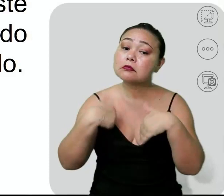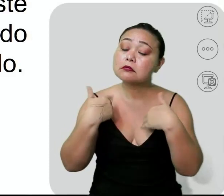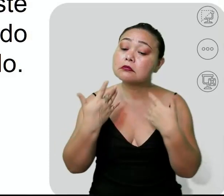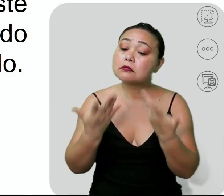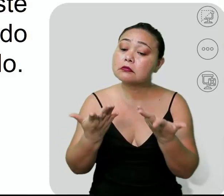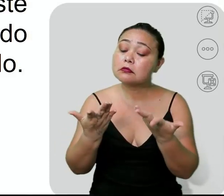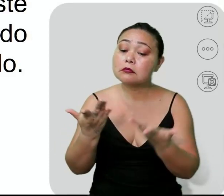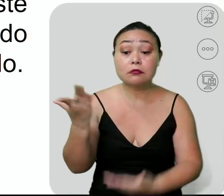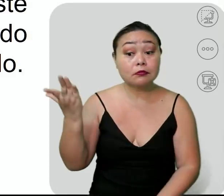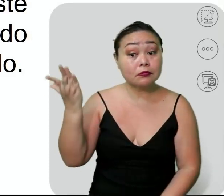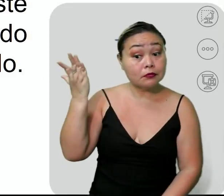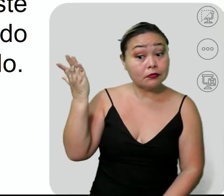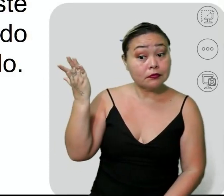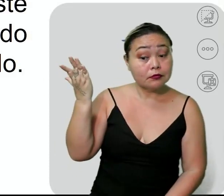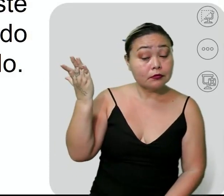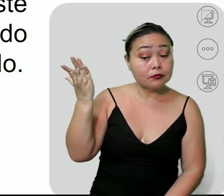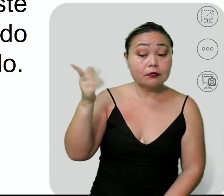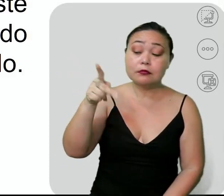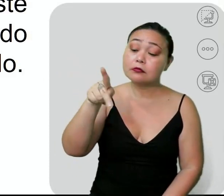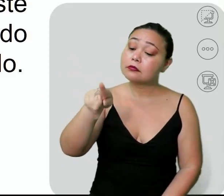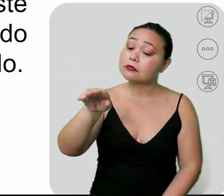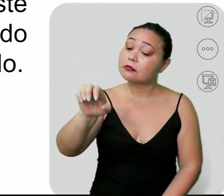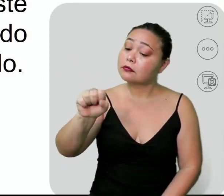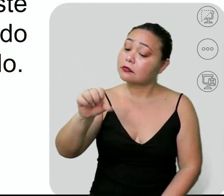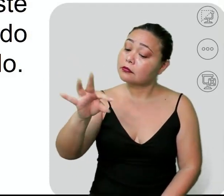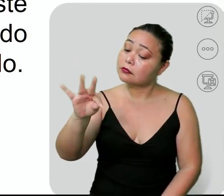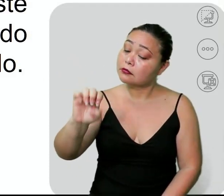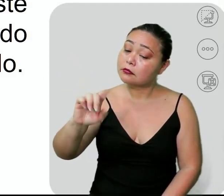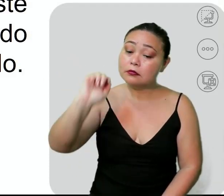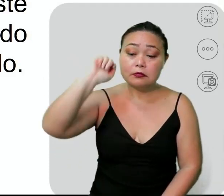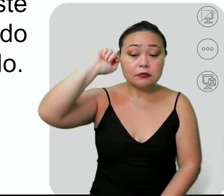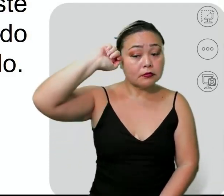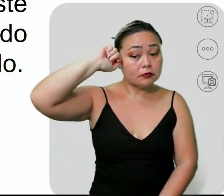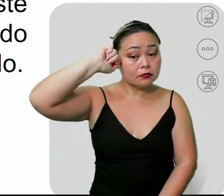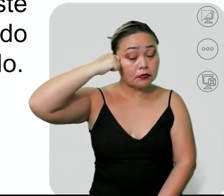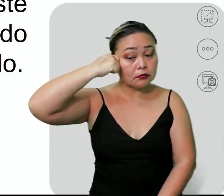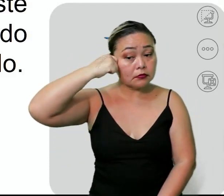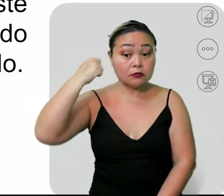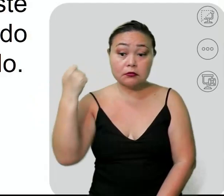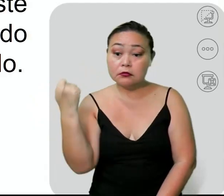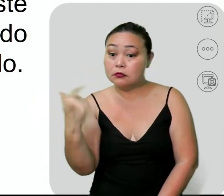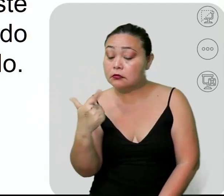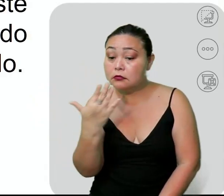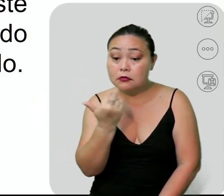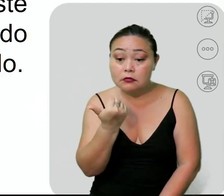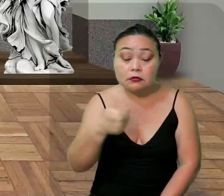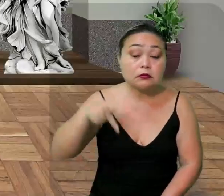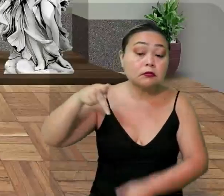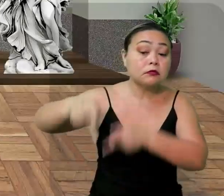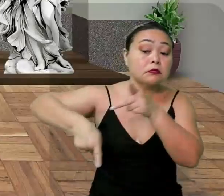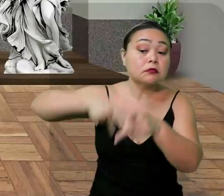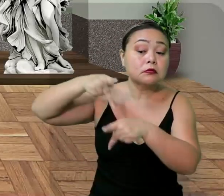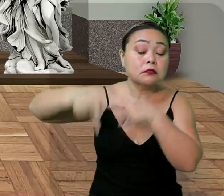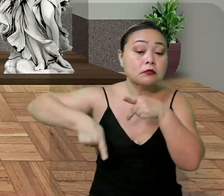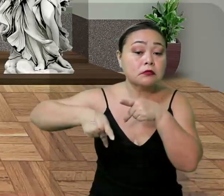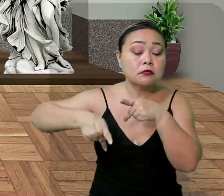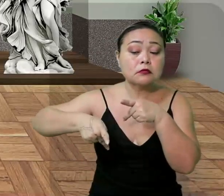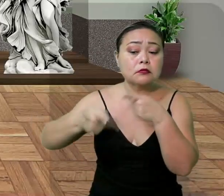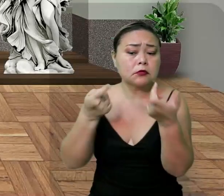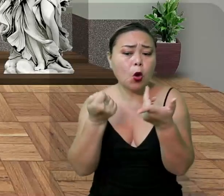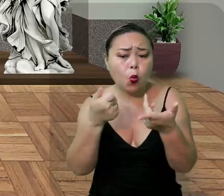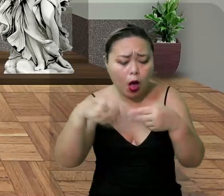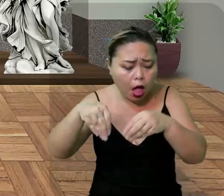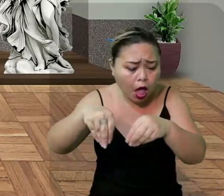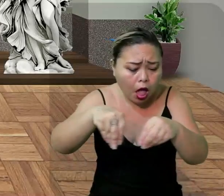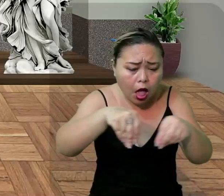só. Vem aí a peste negra. Você já não tem um alimento para a população. As poucas terras